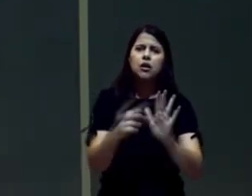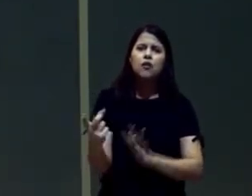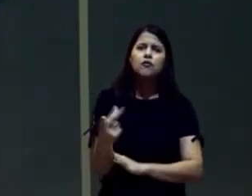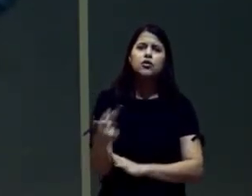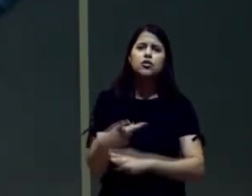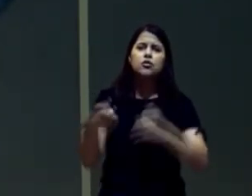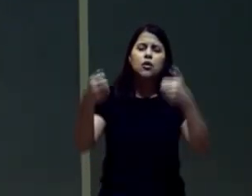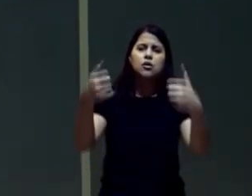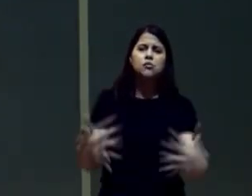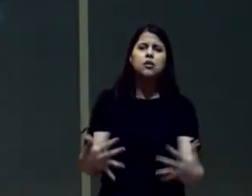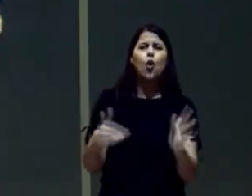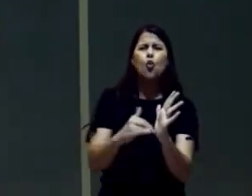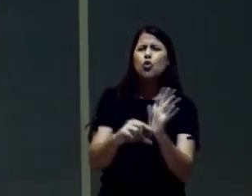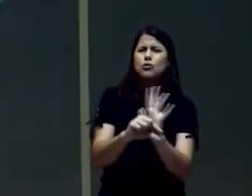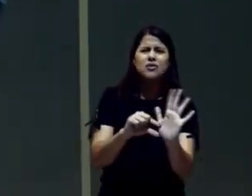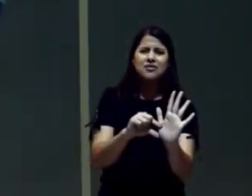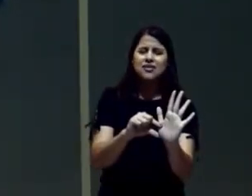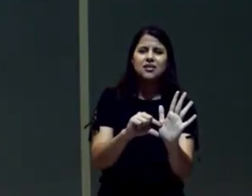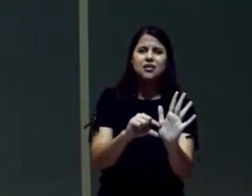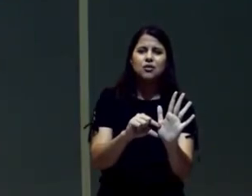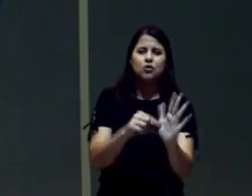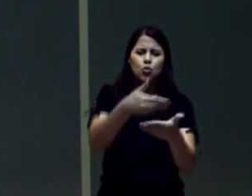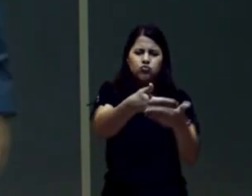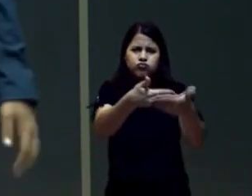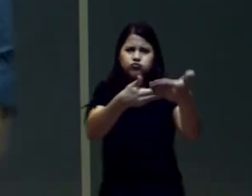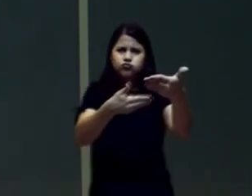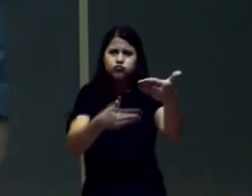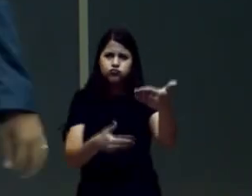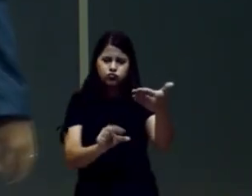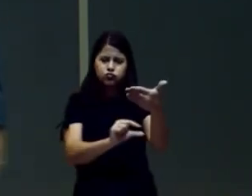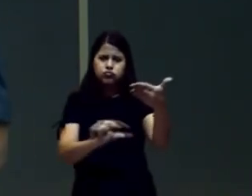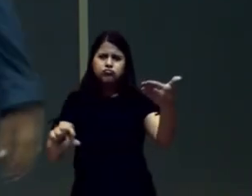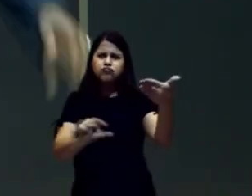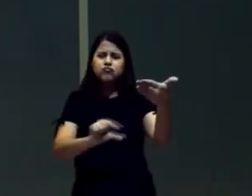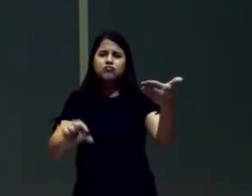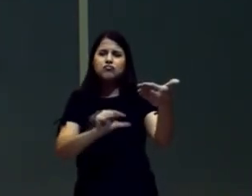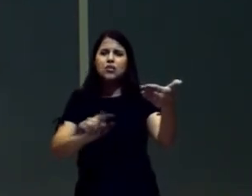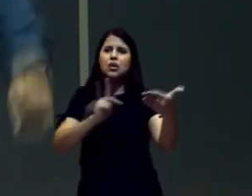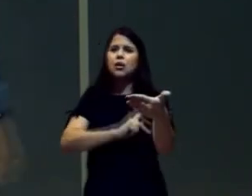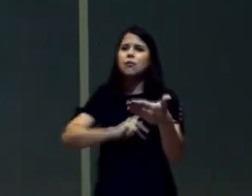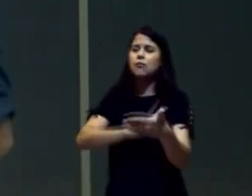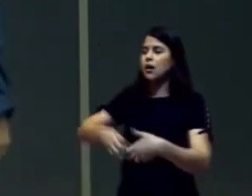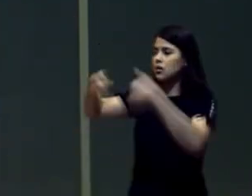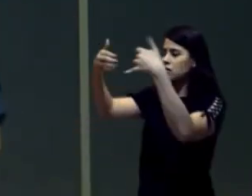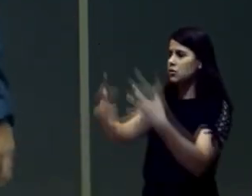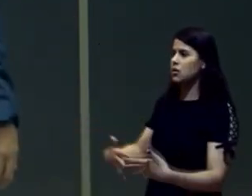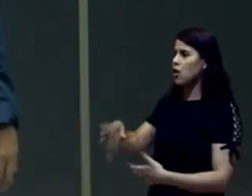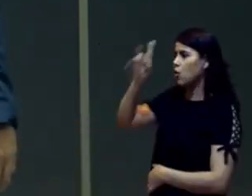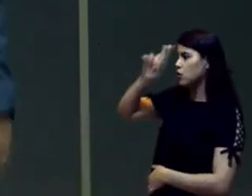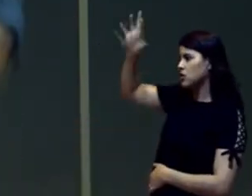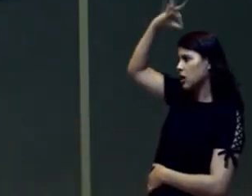carta. O último versículo da carta, Paulo fecha os seus cumprimentos dizendo: o Senhor esteja com o seu